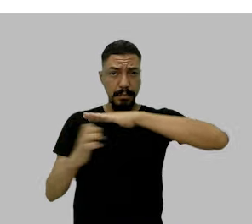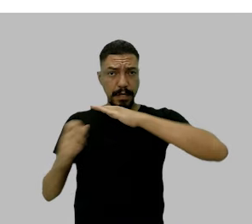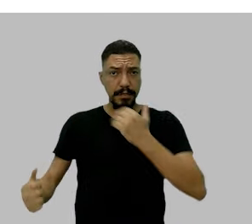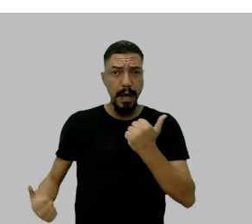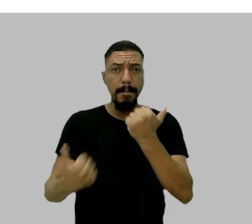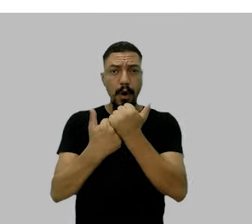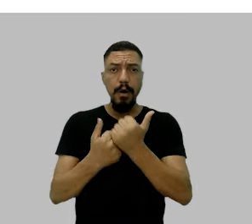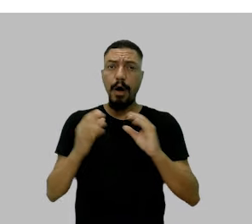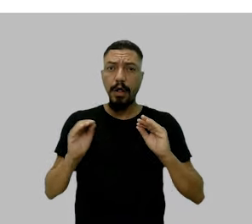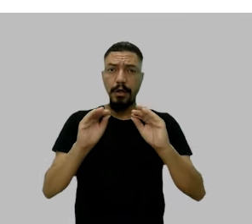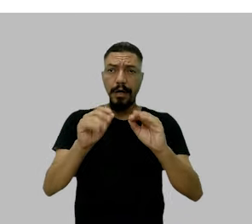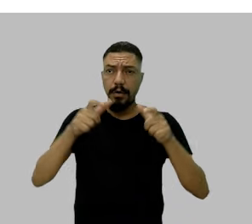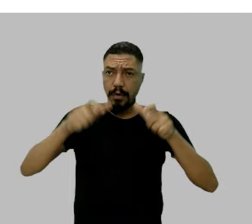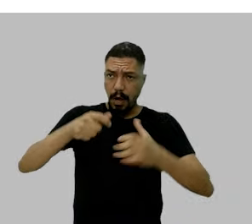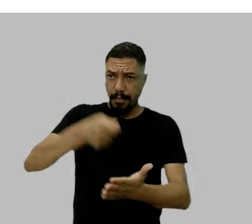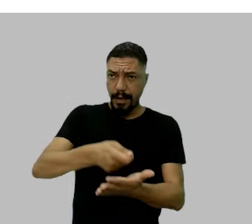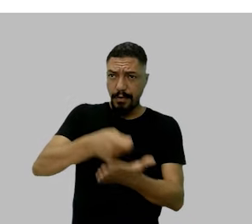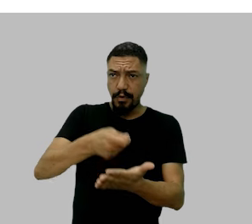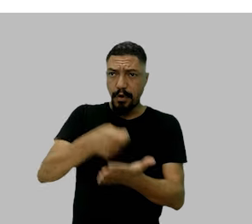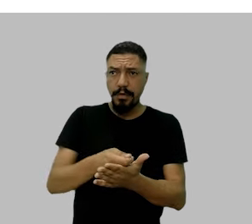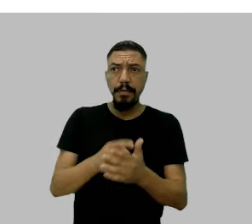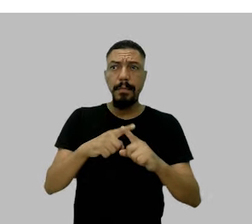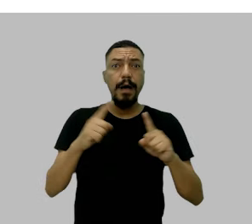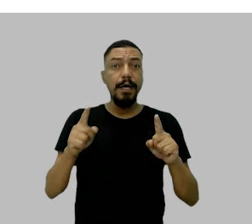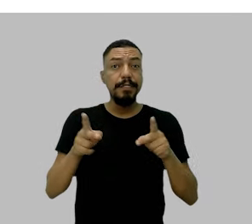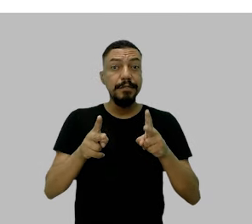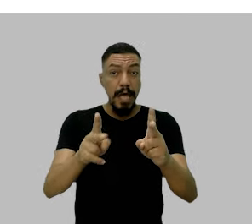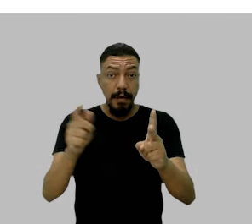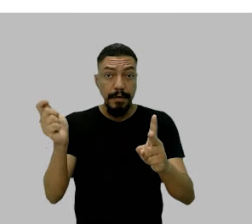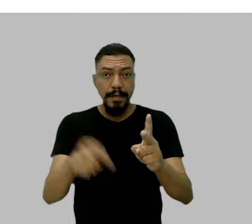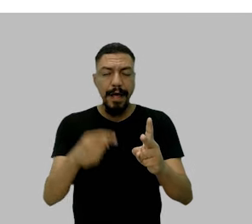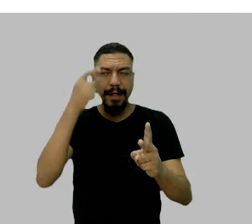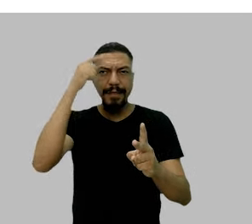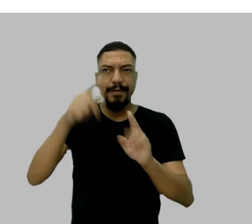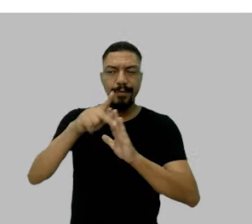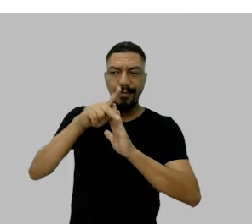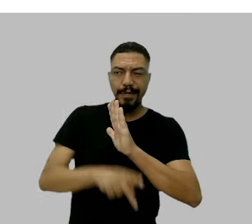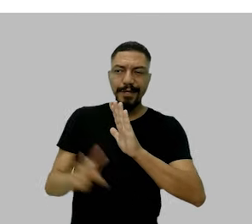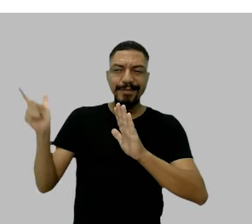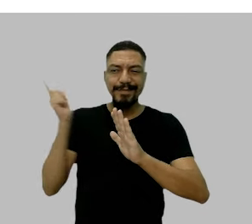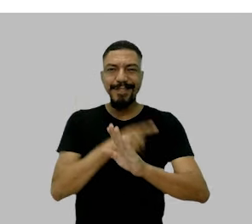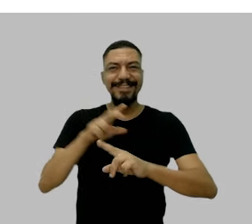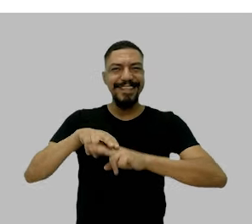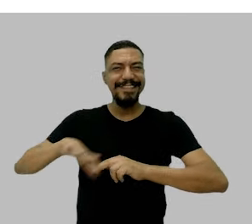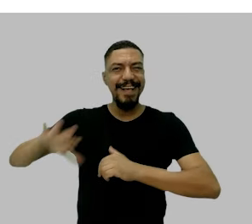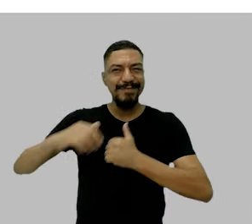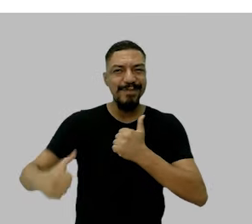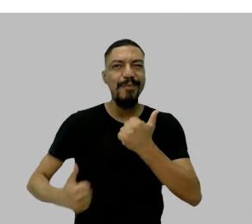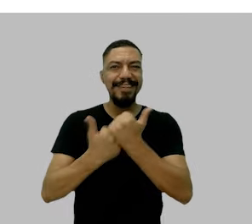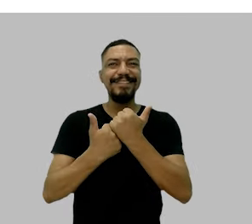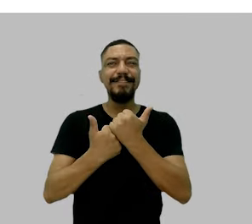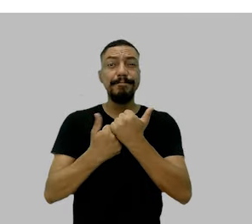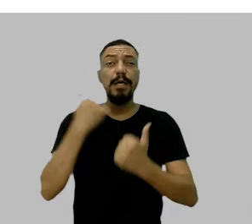vocês onde é obrigatório, mas sempre que possível, lembrem que os projetos não saem sem os apoiadores. E é importante que